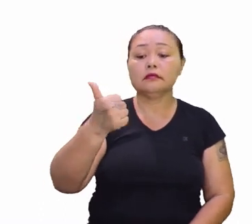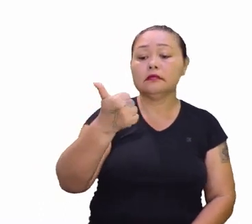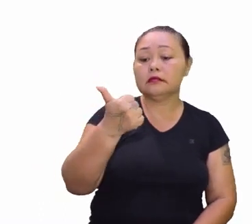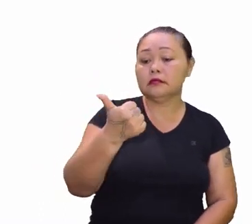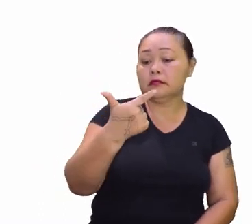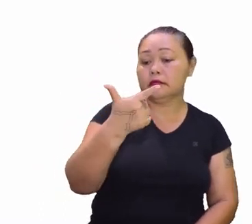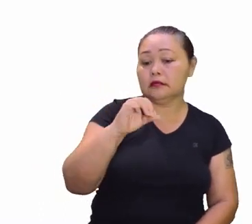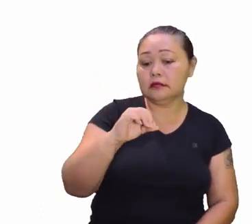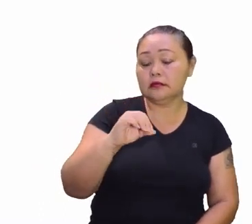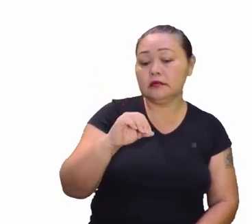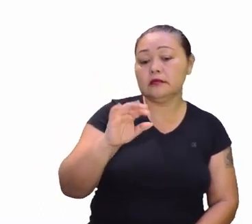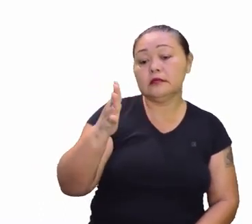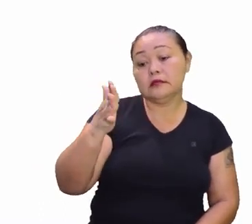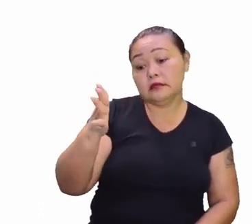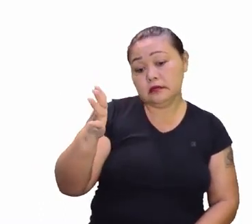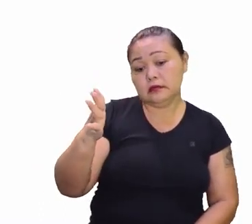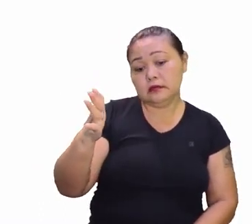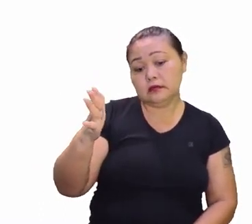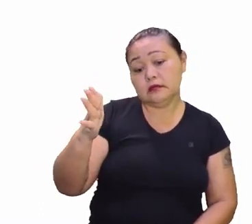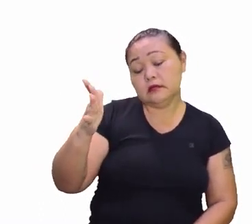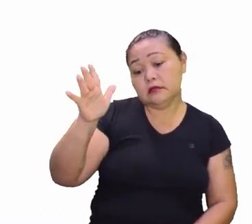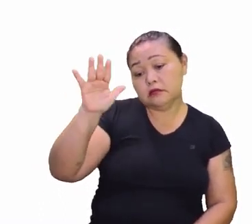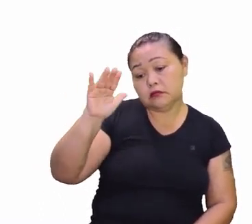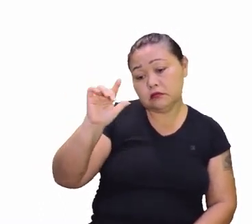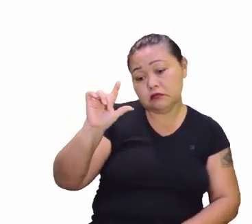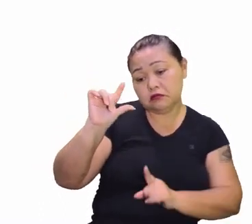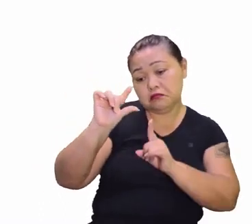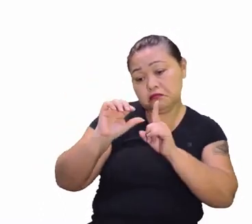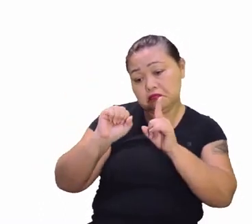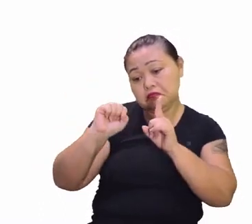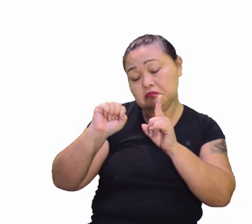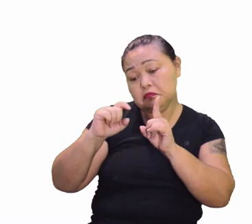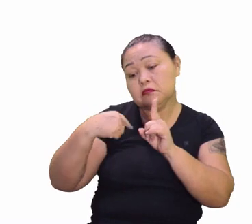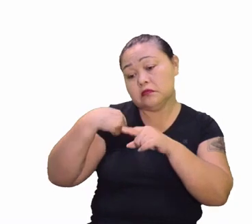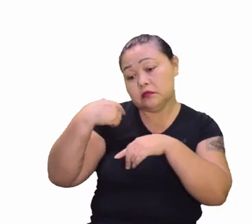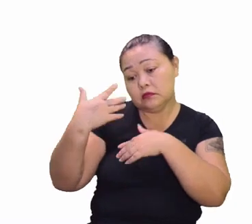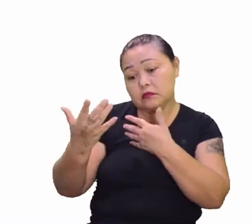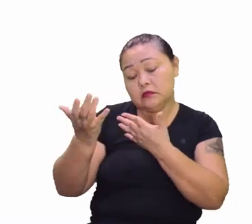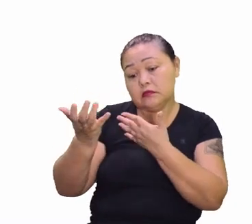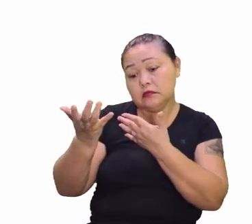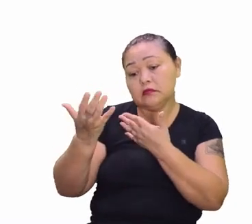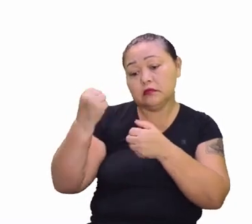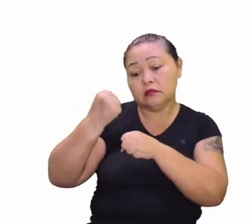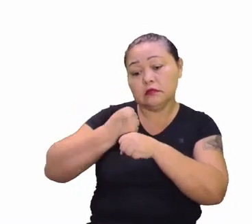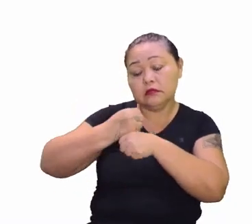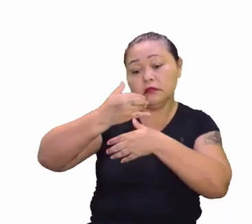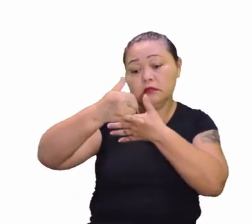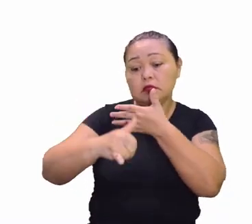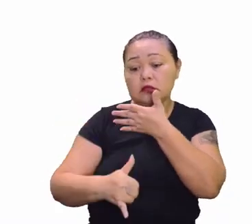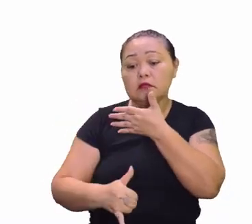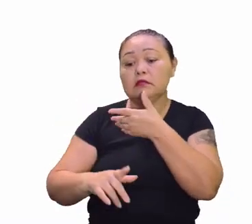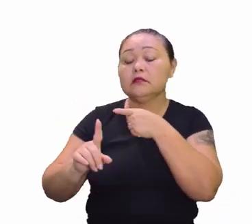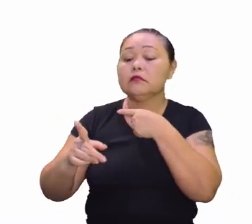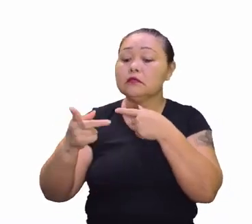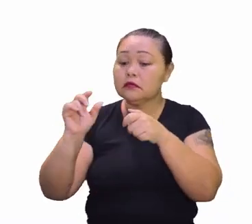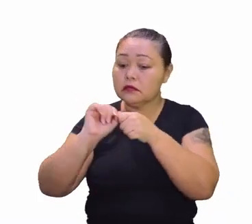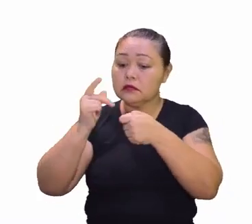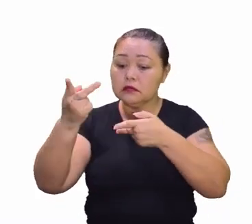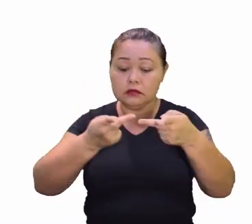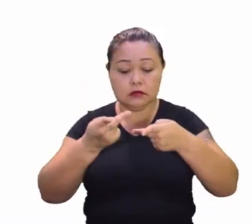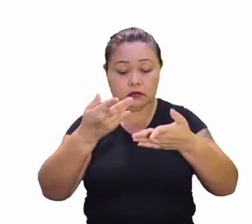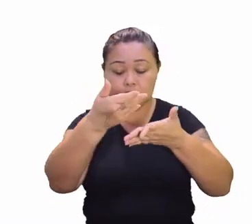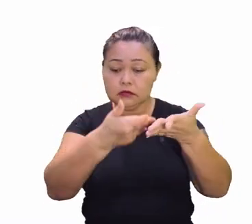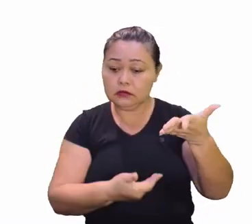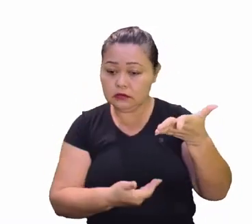210, então está aquém da qual aquilo que ela foi construída e projetada. É